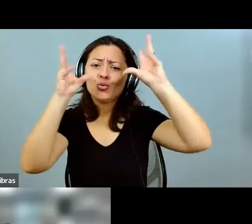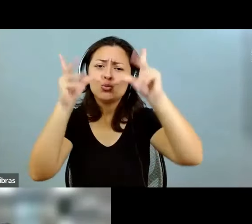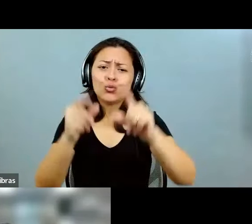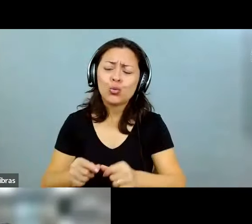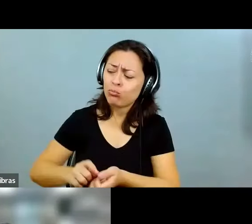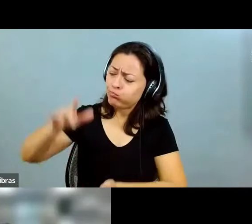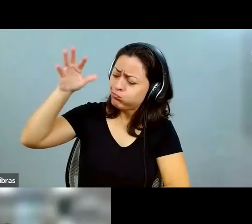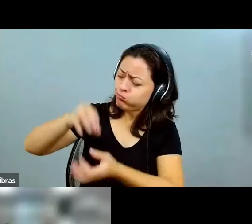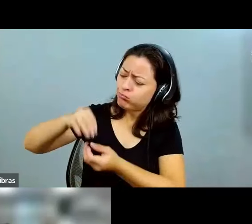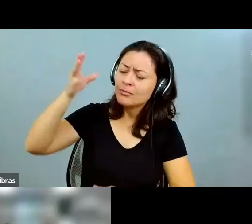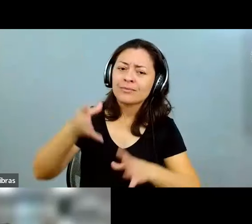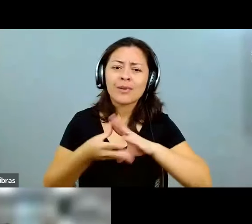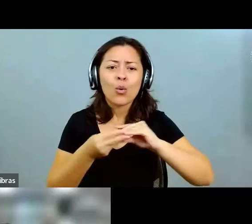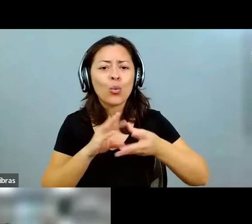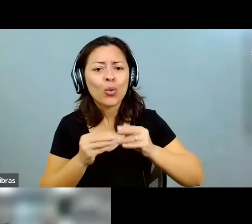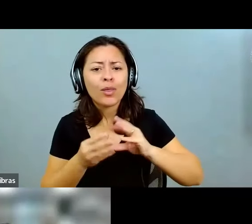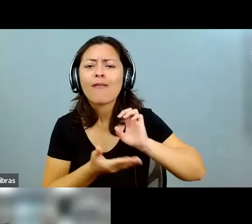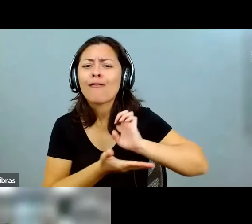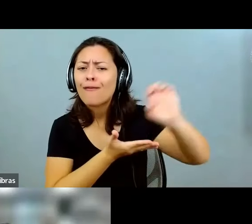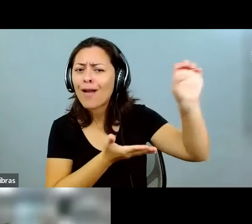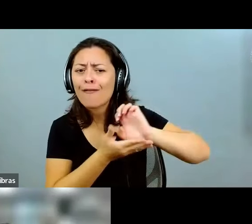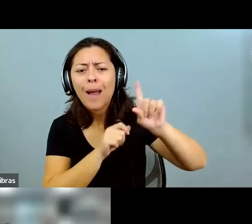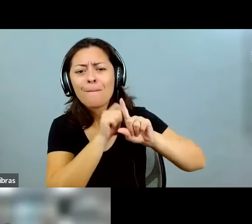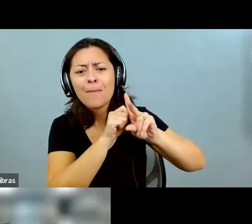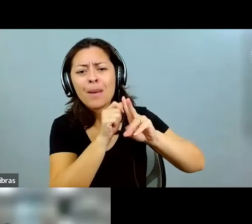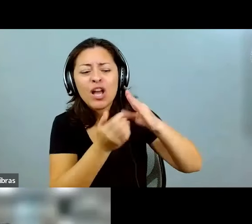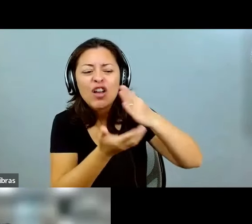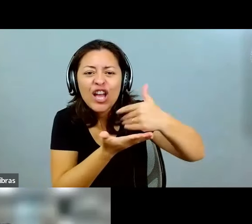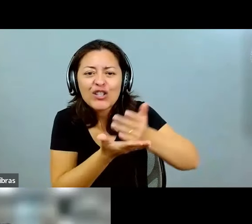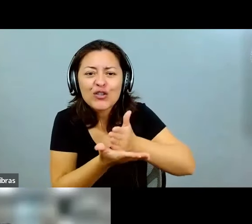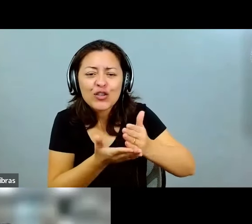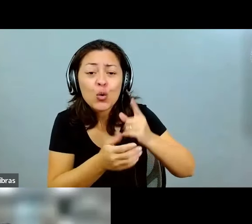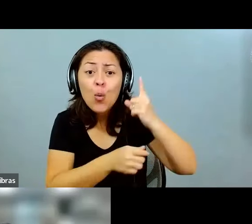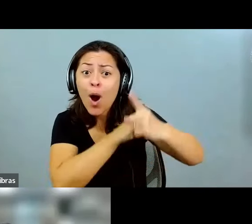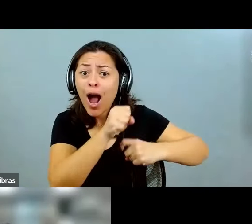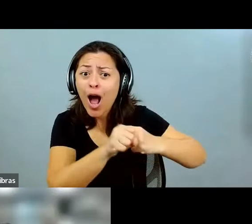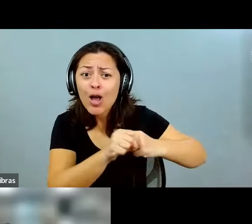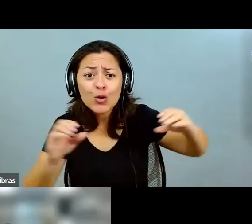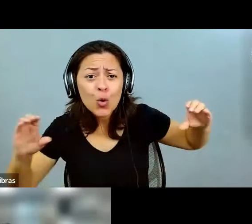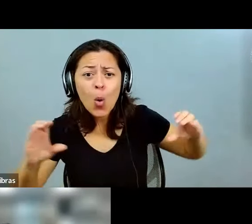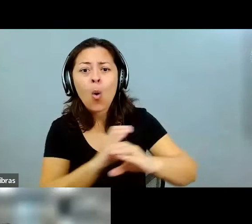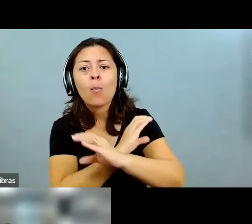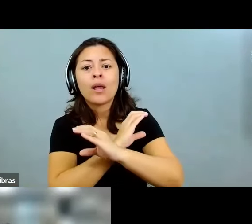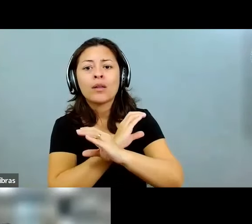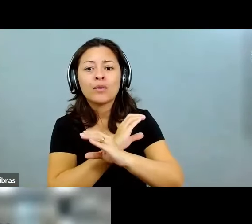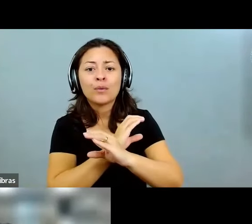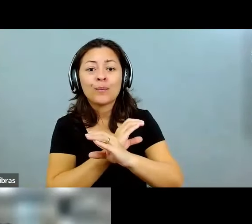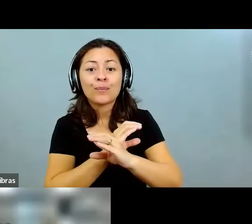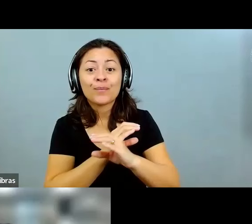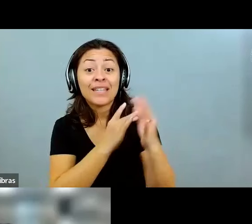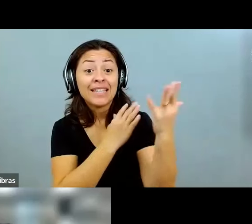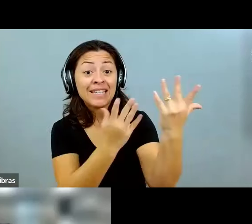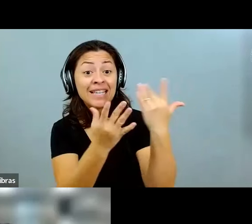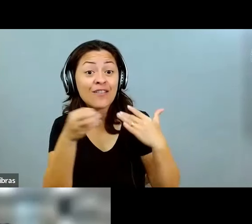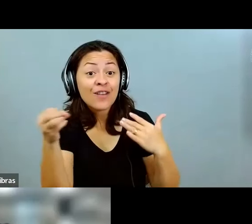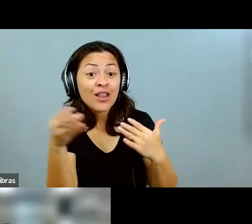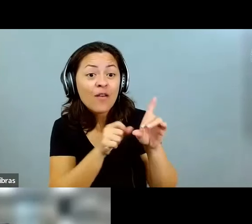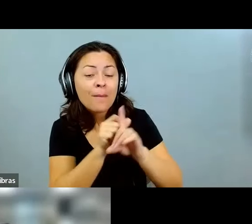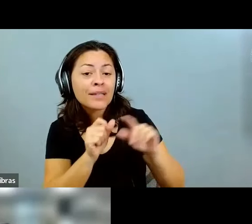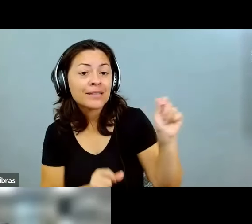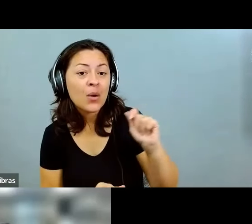e e saber quanto que a gente vai expedir por mês né E a gente começa a expedir a safra Nova em agosto somente e ainda com volume não muito grande né